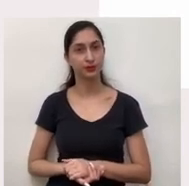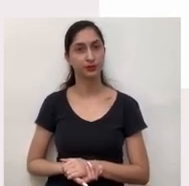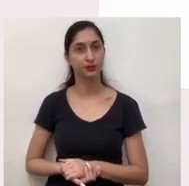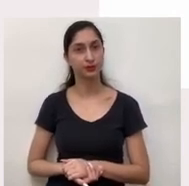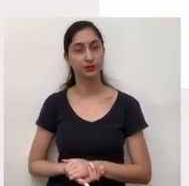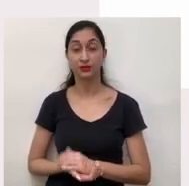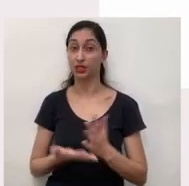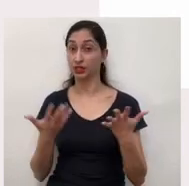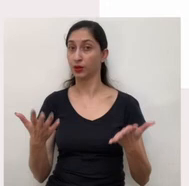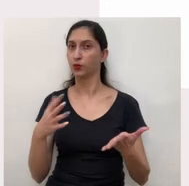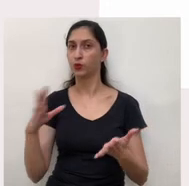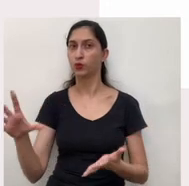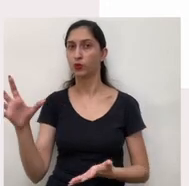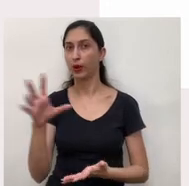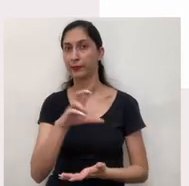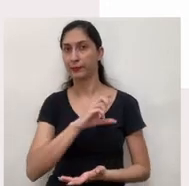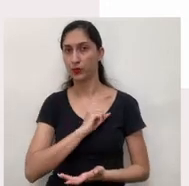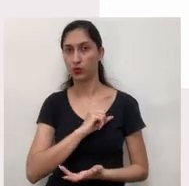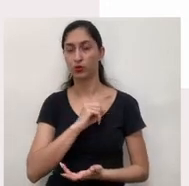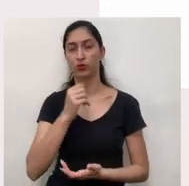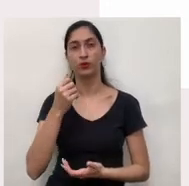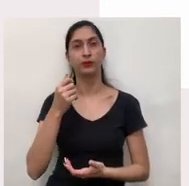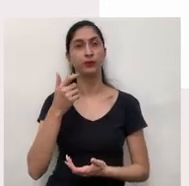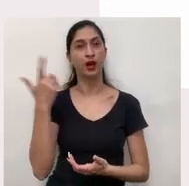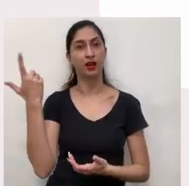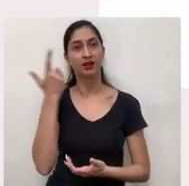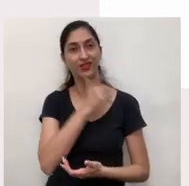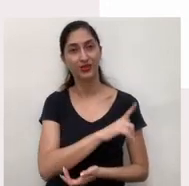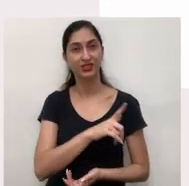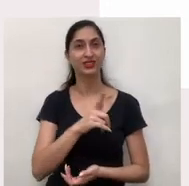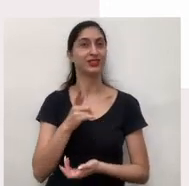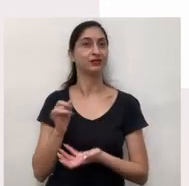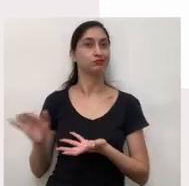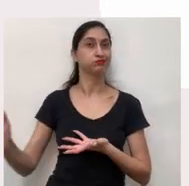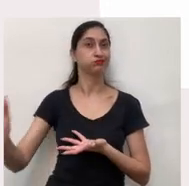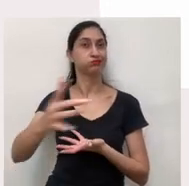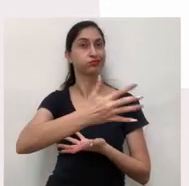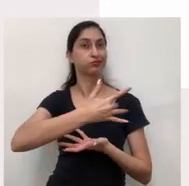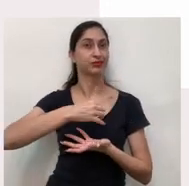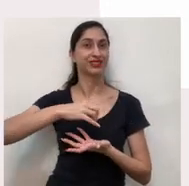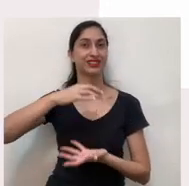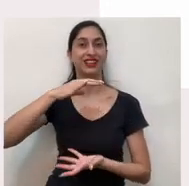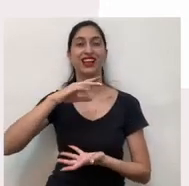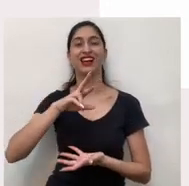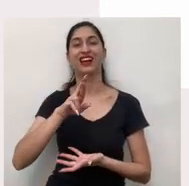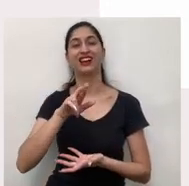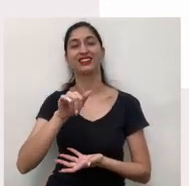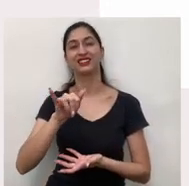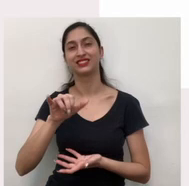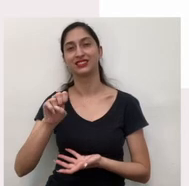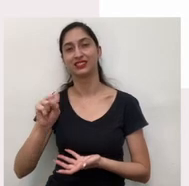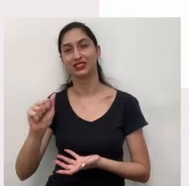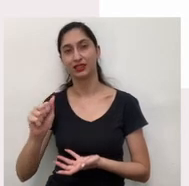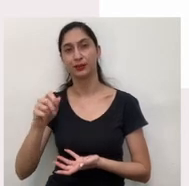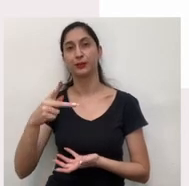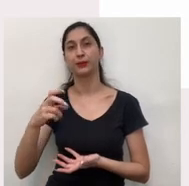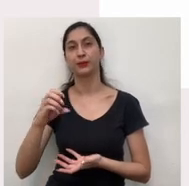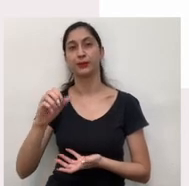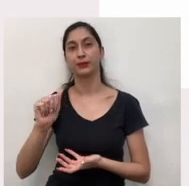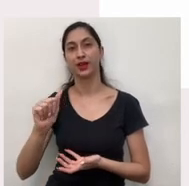essa paixão por inventariar, Raíssa e Paola, muito obrigada, Lu,